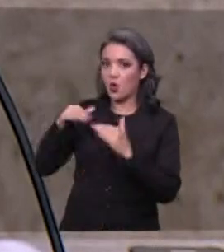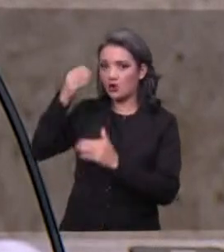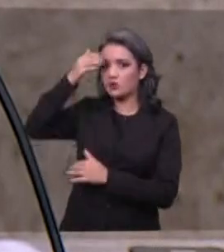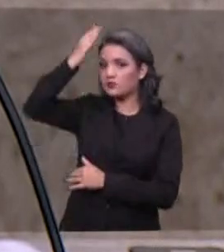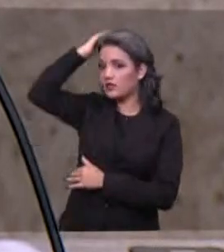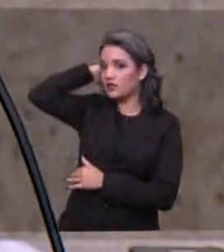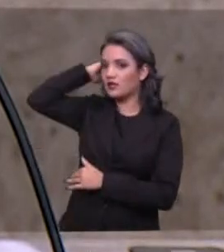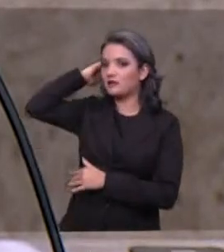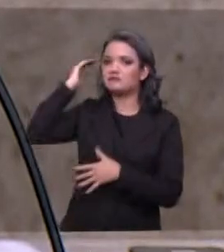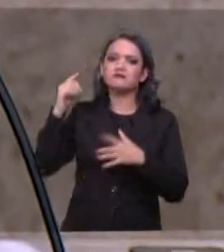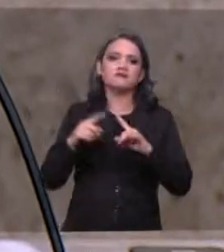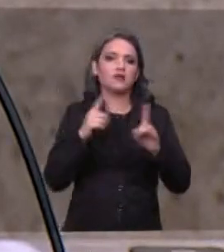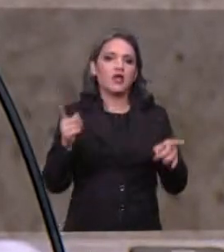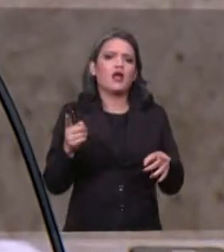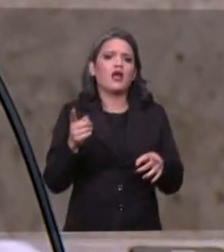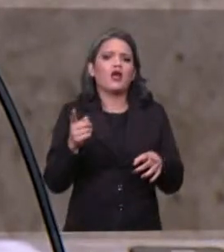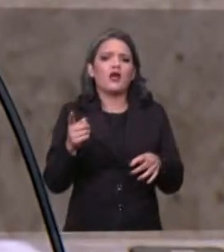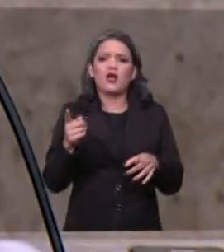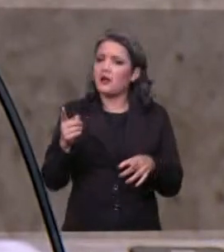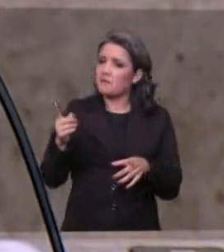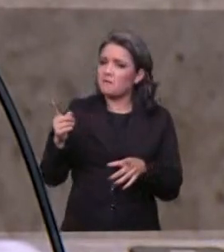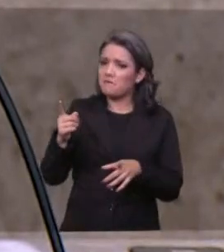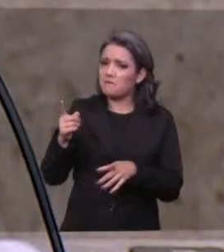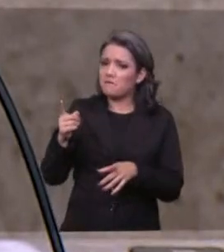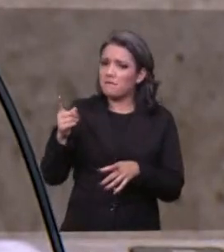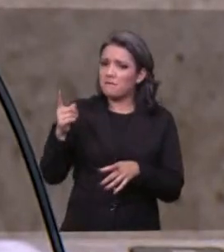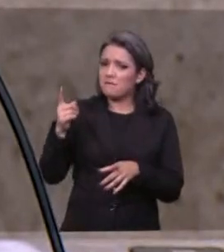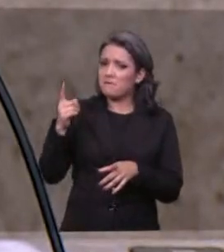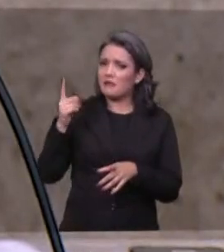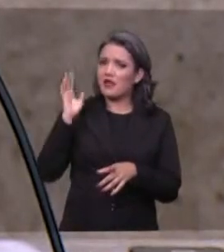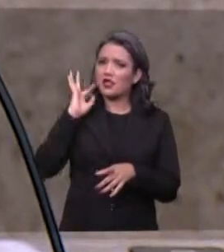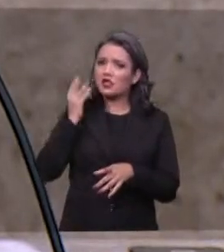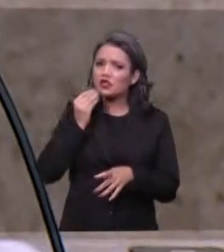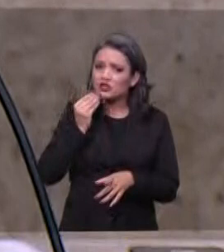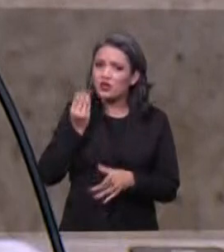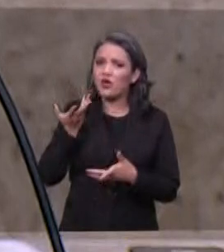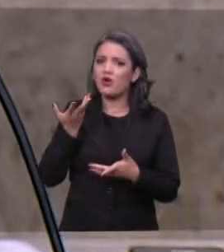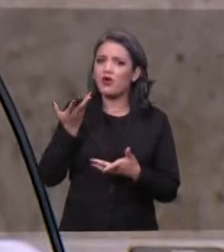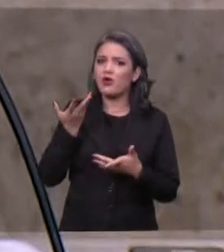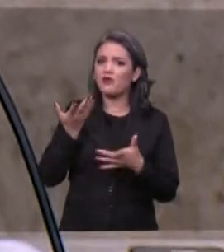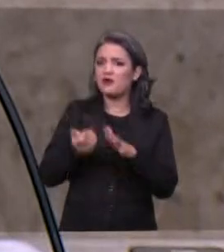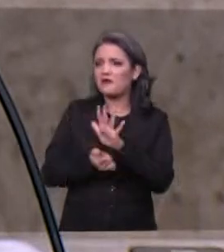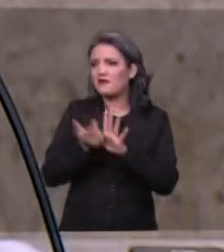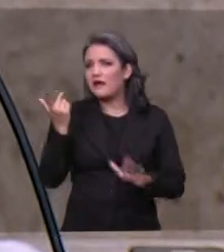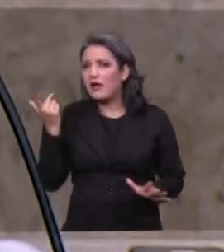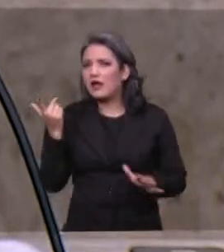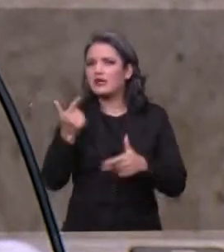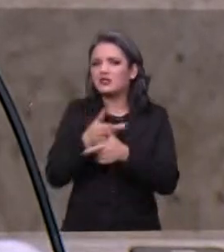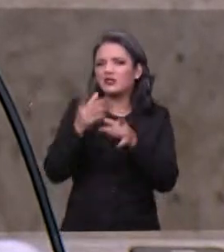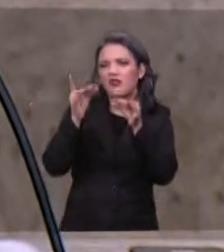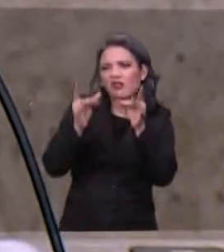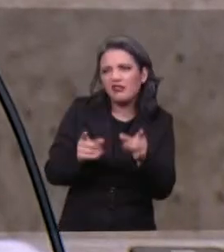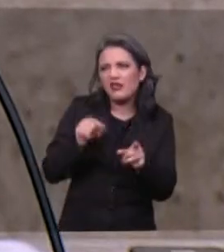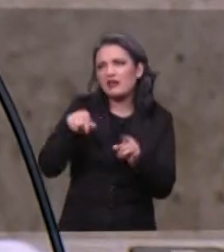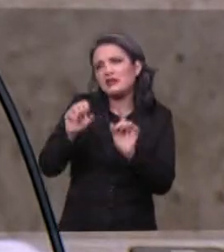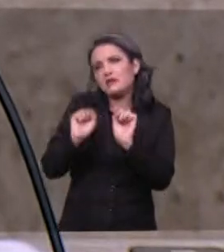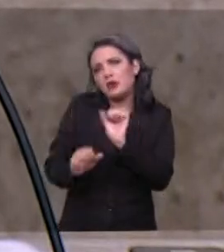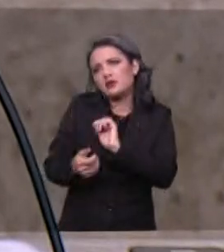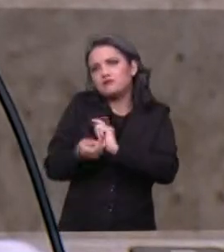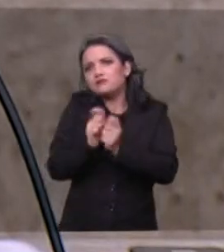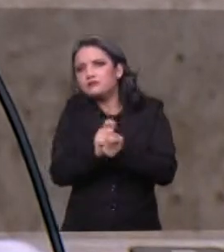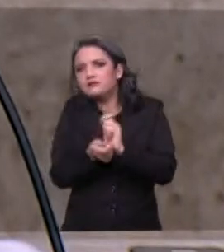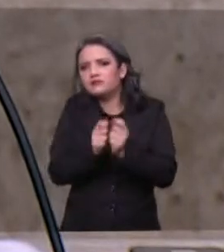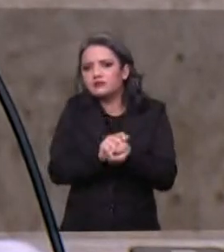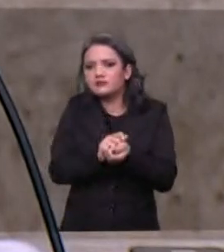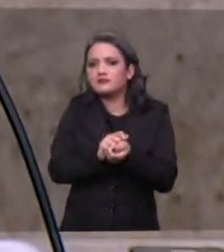Toffoli se disse aberto a várias, a vários aspectos, e todos nós estamos, seguramente, e depois a gente, então,